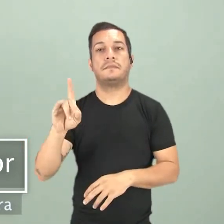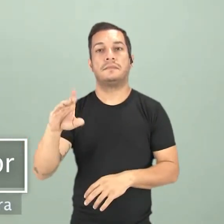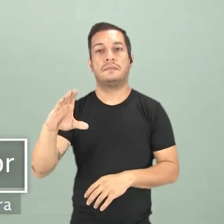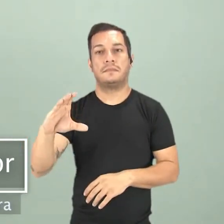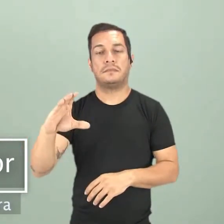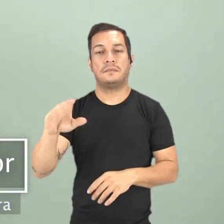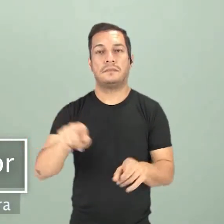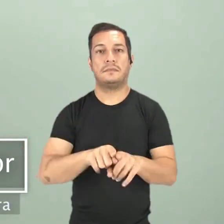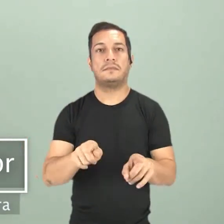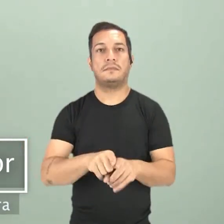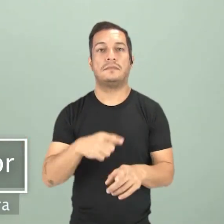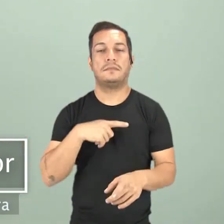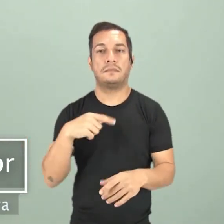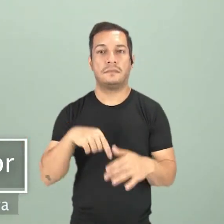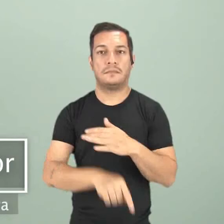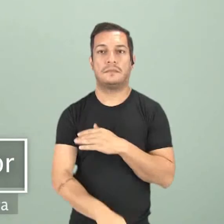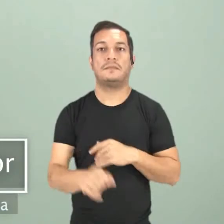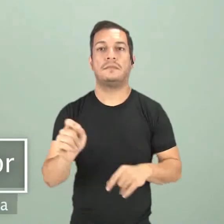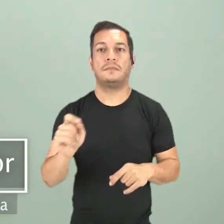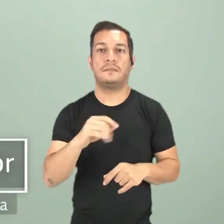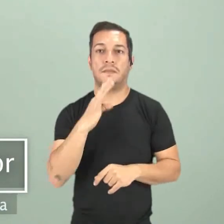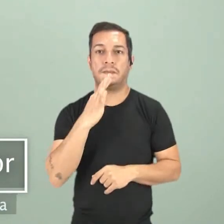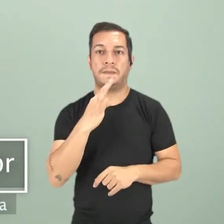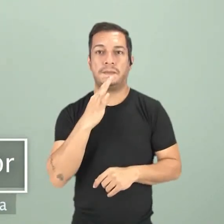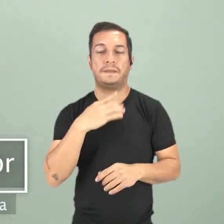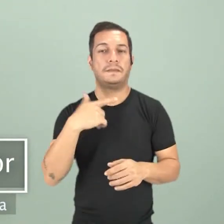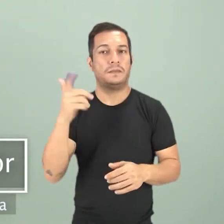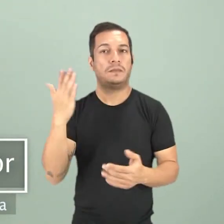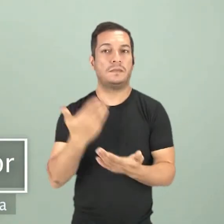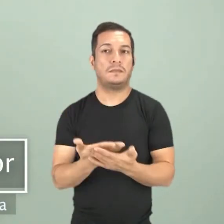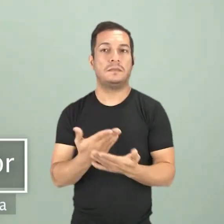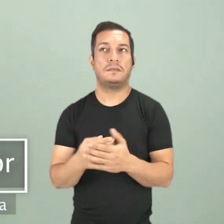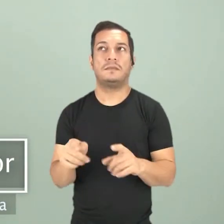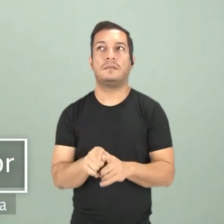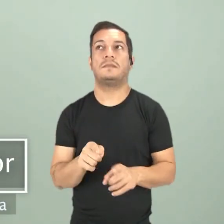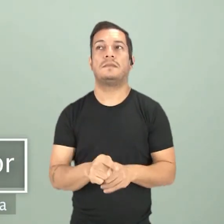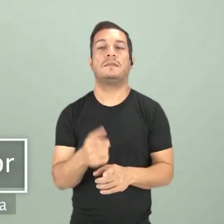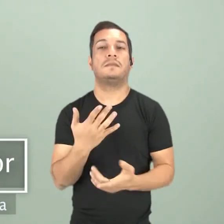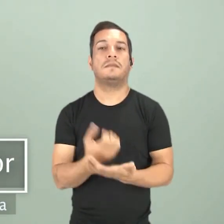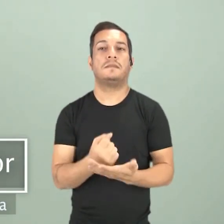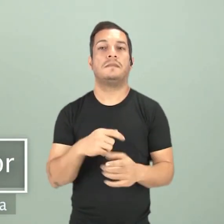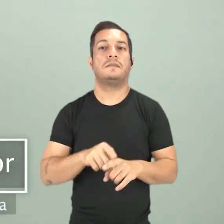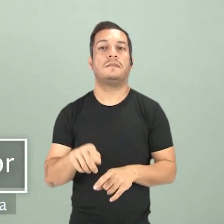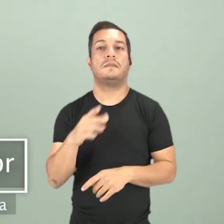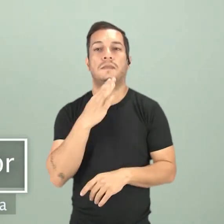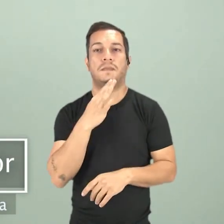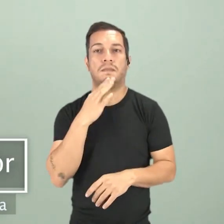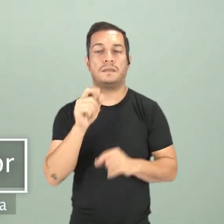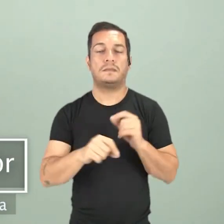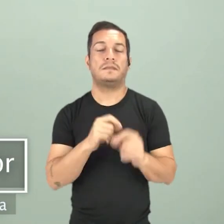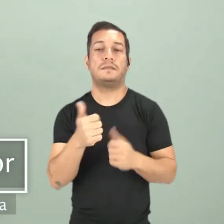Eduque para aprofundamento não só dessas aulas, mas de todas as outras, para o seu